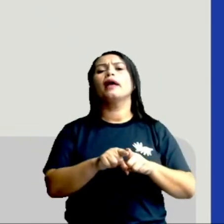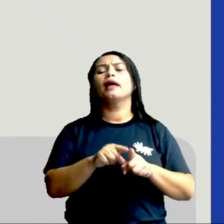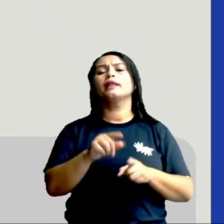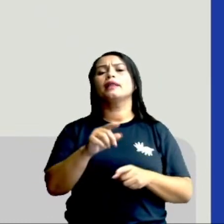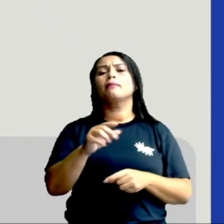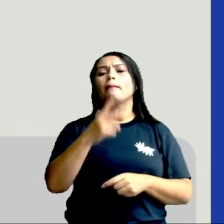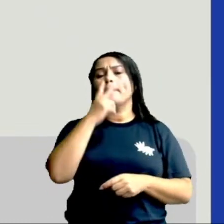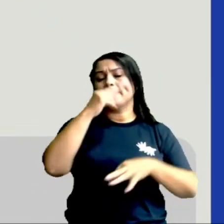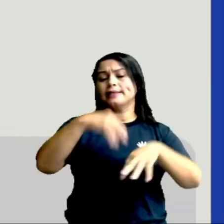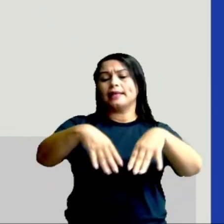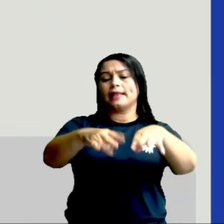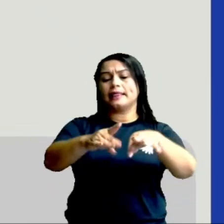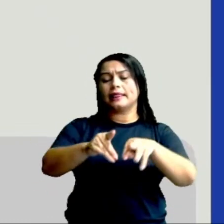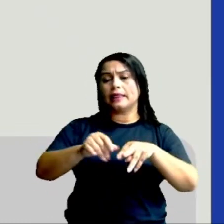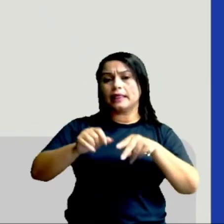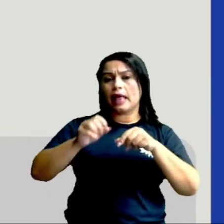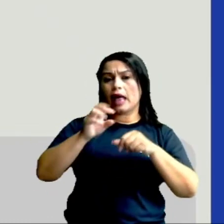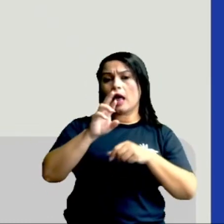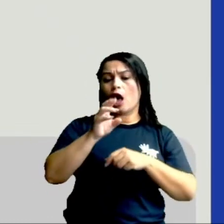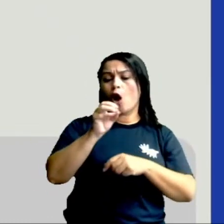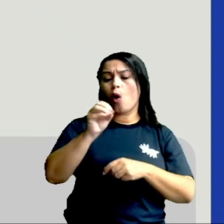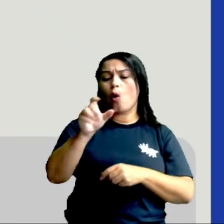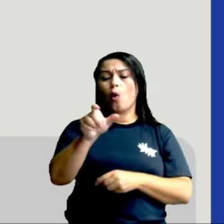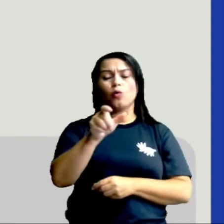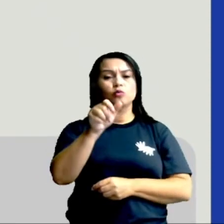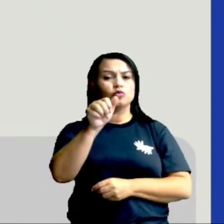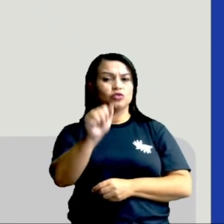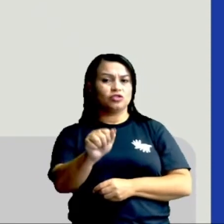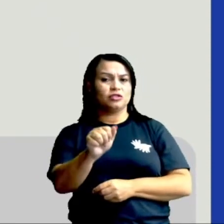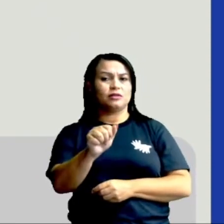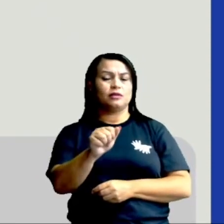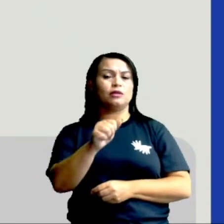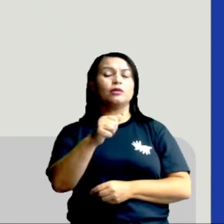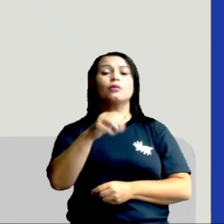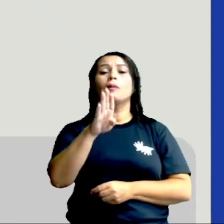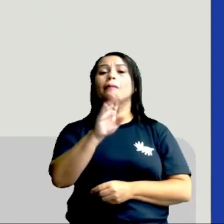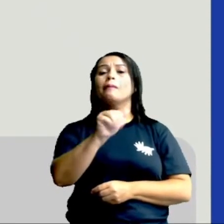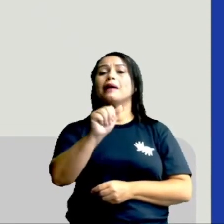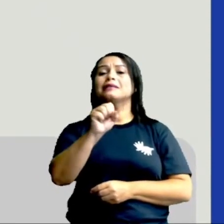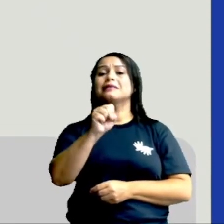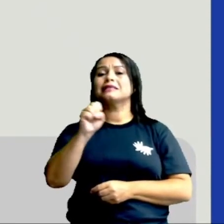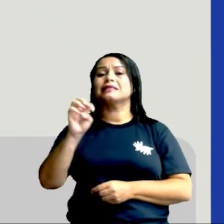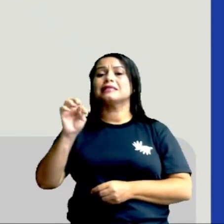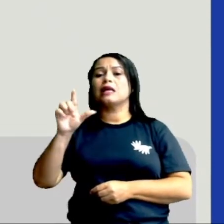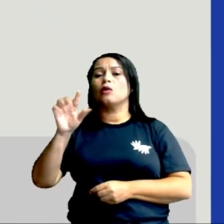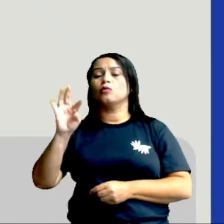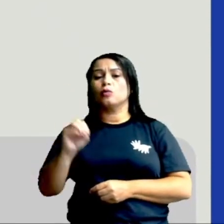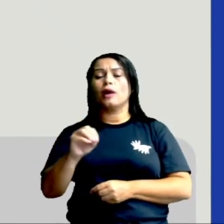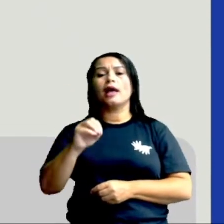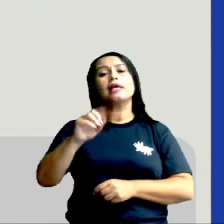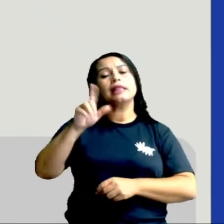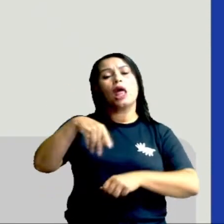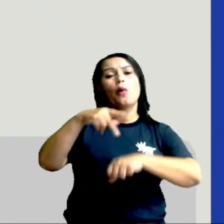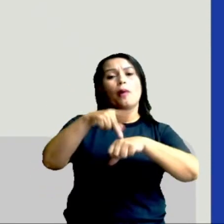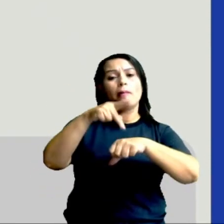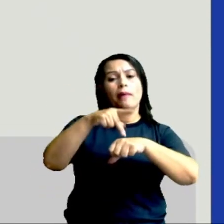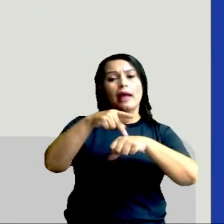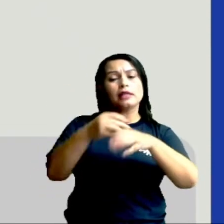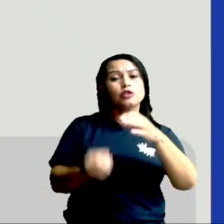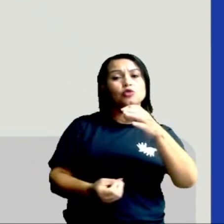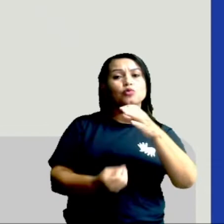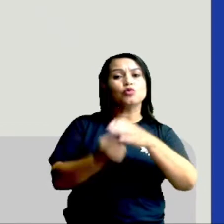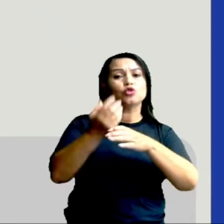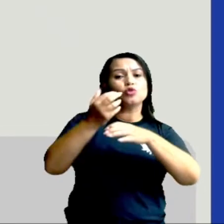roxa, que surgiu da sedimentação do basalto, uma rocha de origem vulcânica que se originou